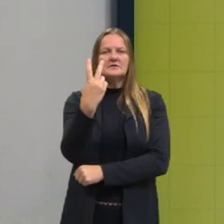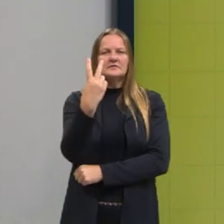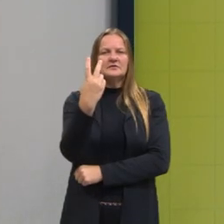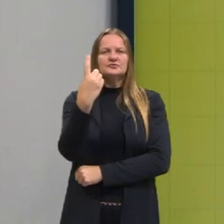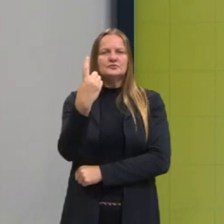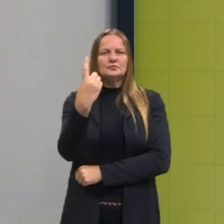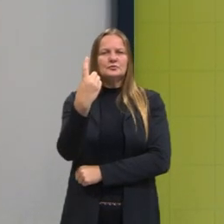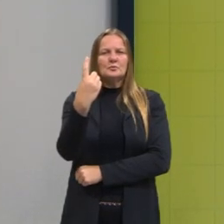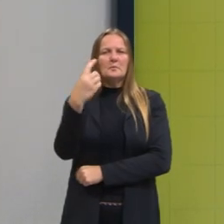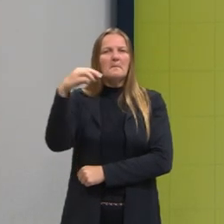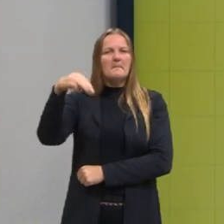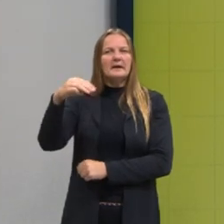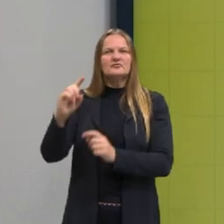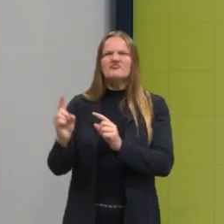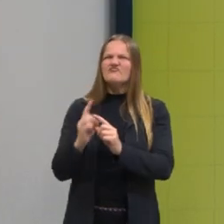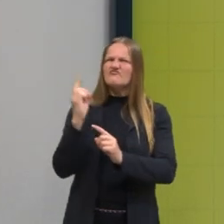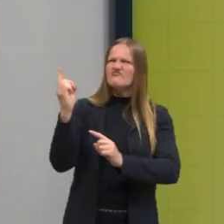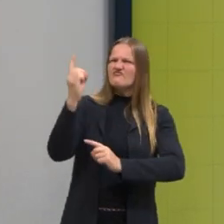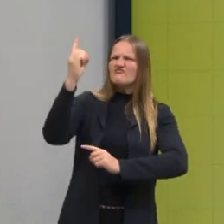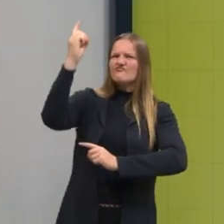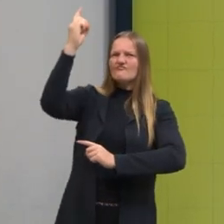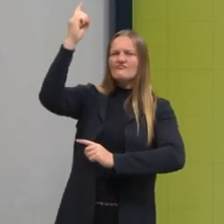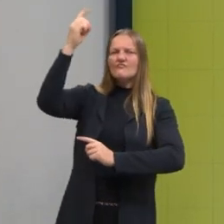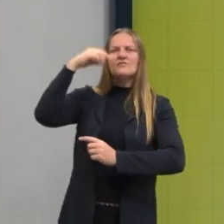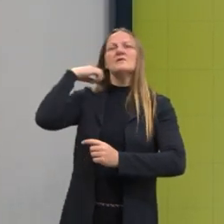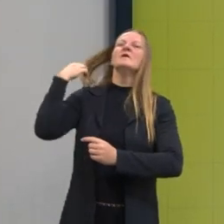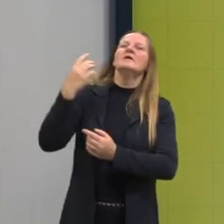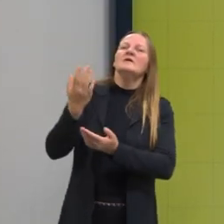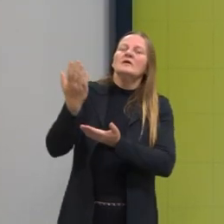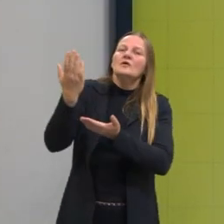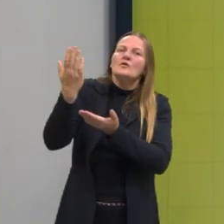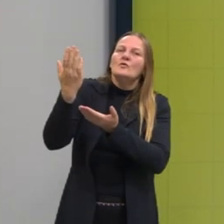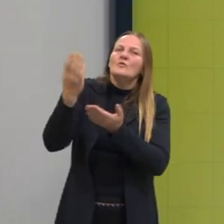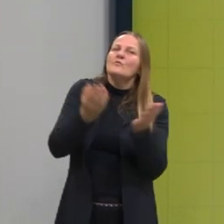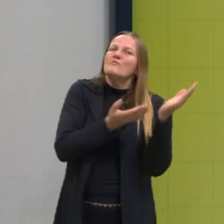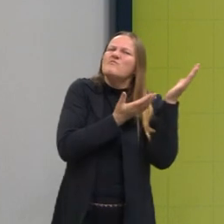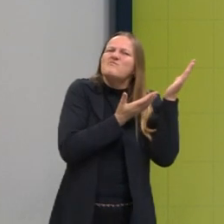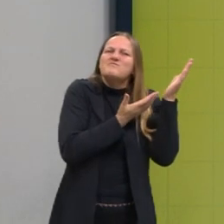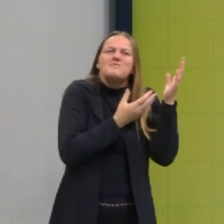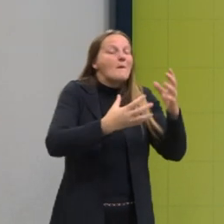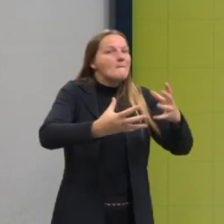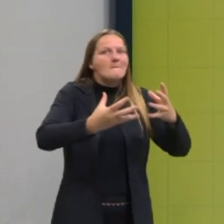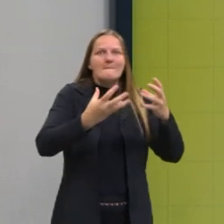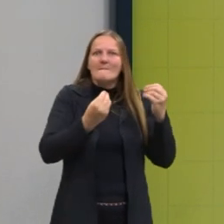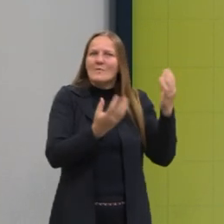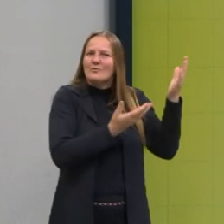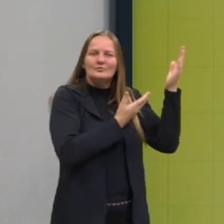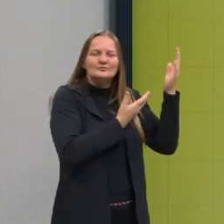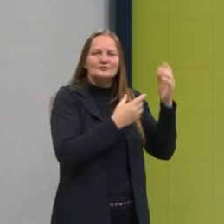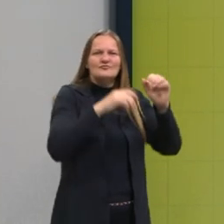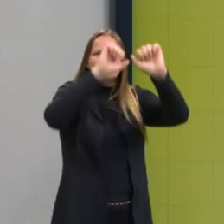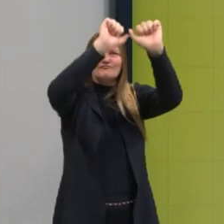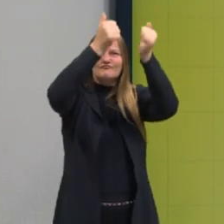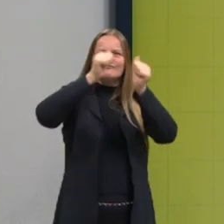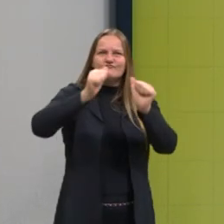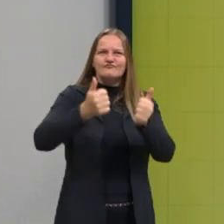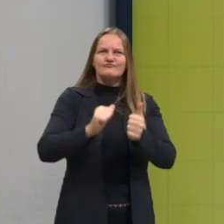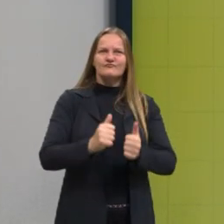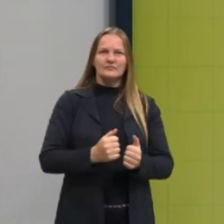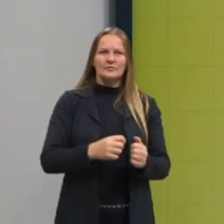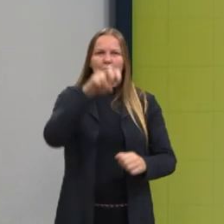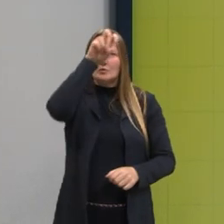é um grande monumento então e esse zigurate gente A única diferença dele para para os monumentos que a